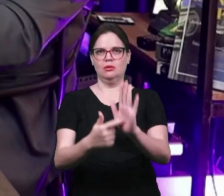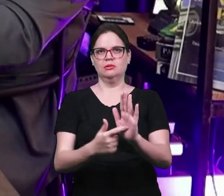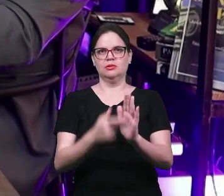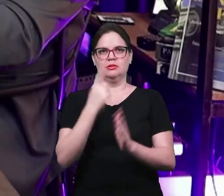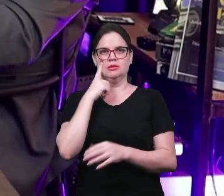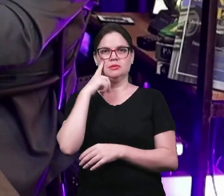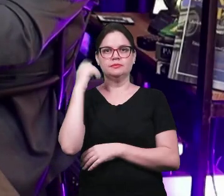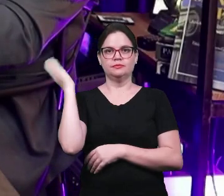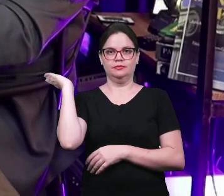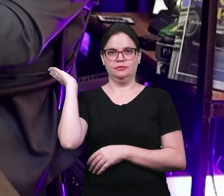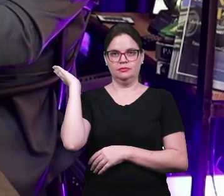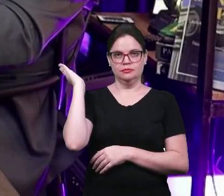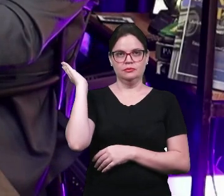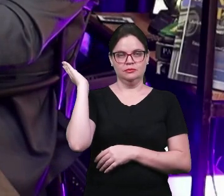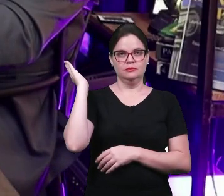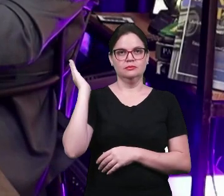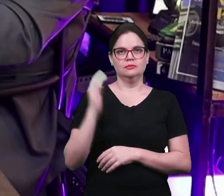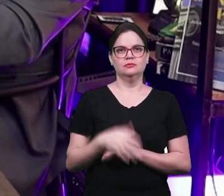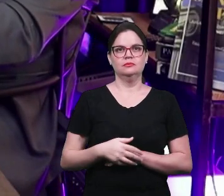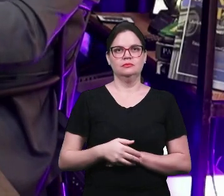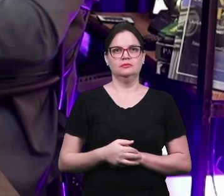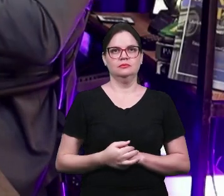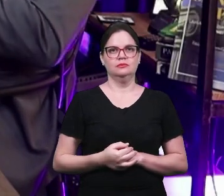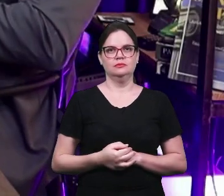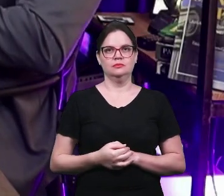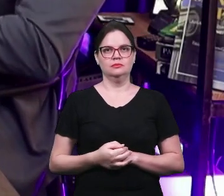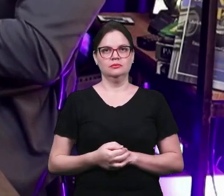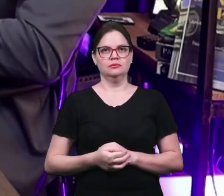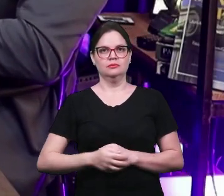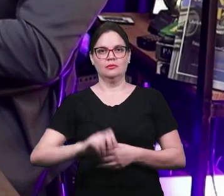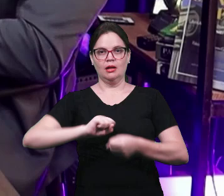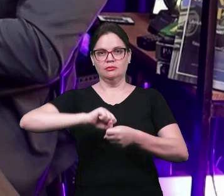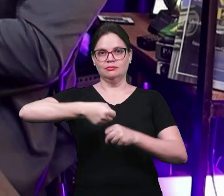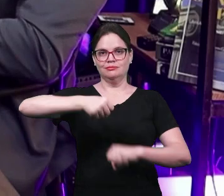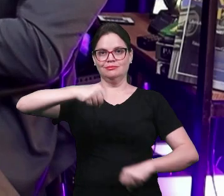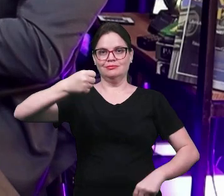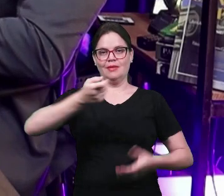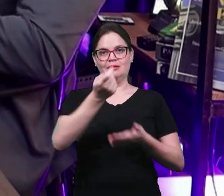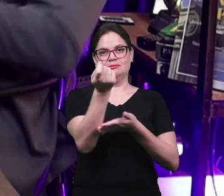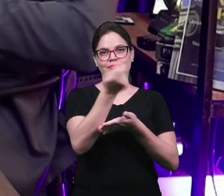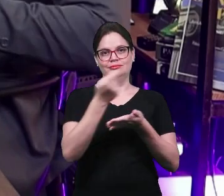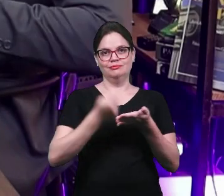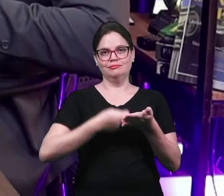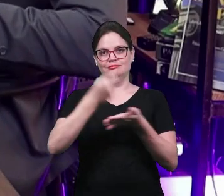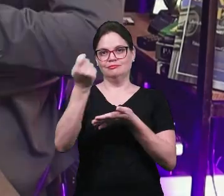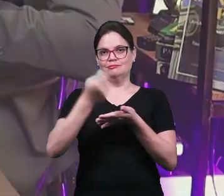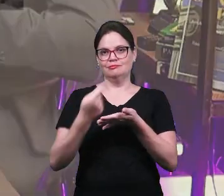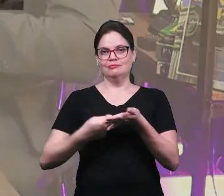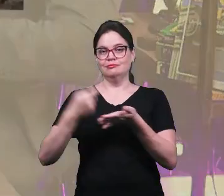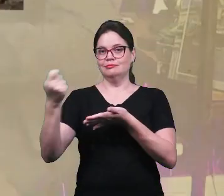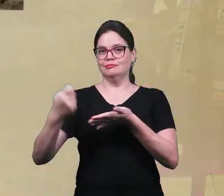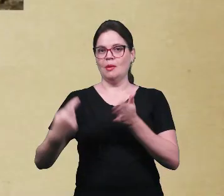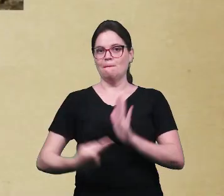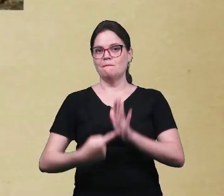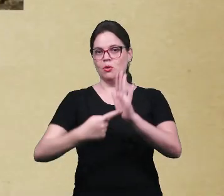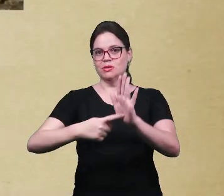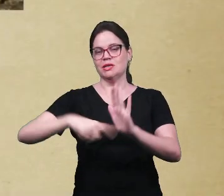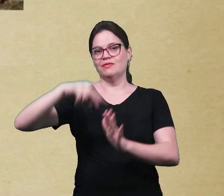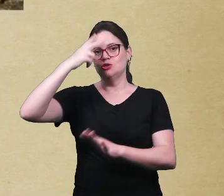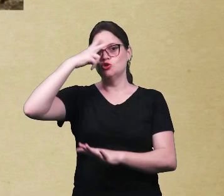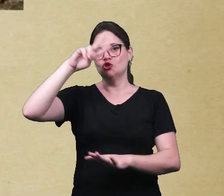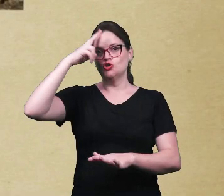manuscritos massoréticos, né, que eram escribas que eram extremamente fiéis